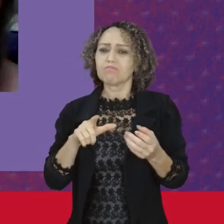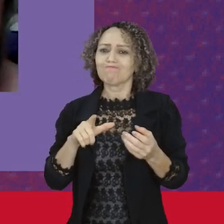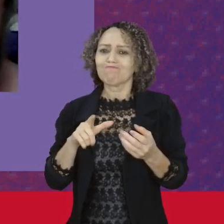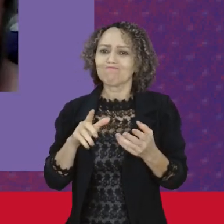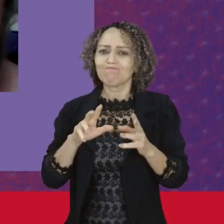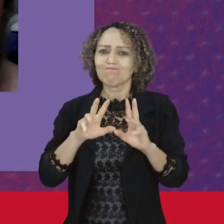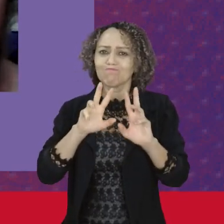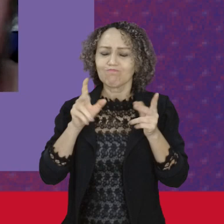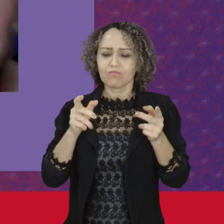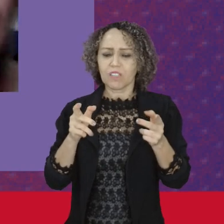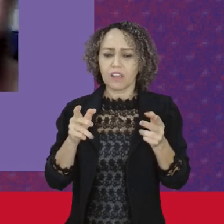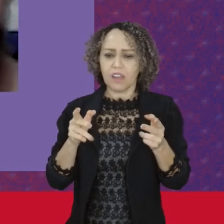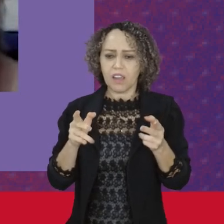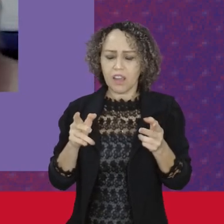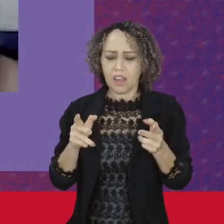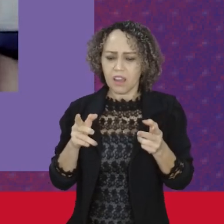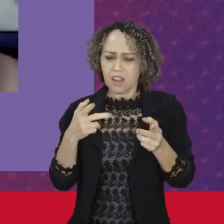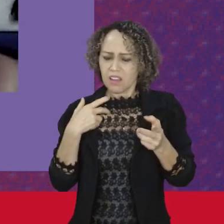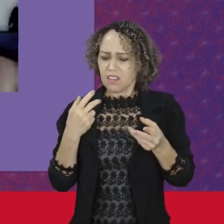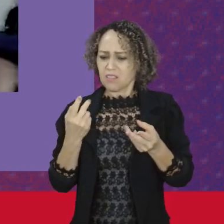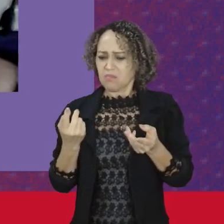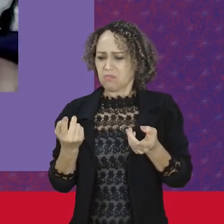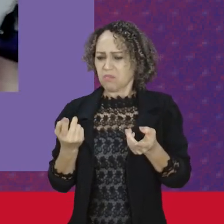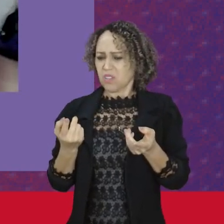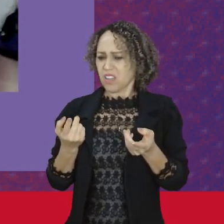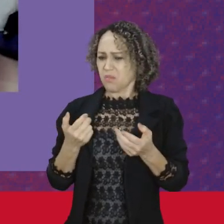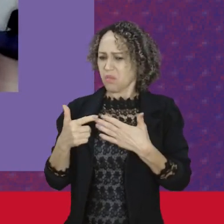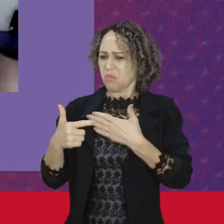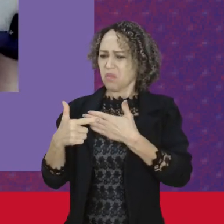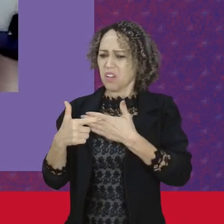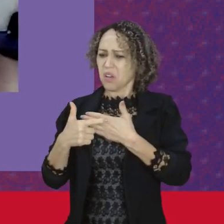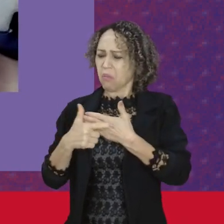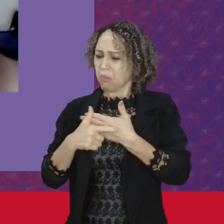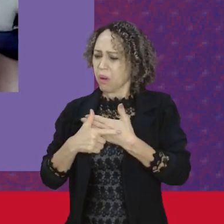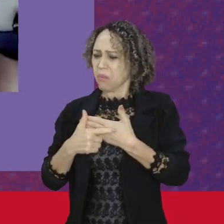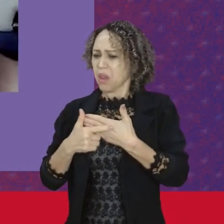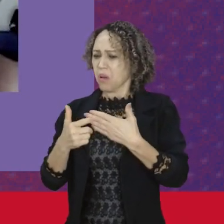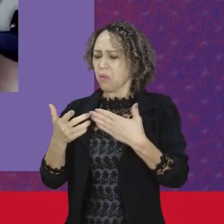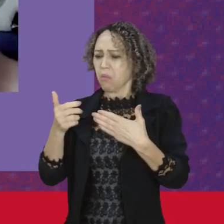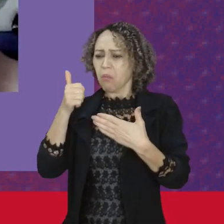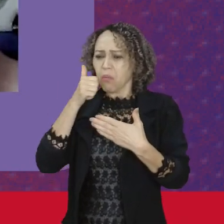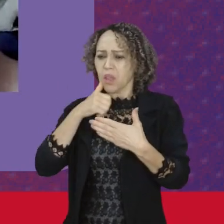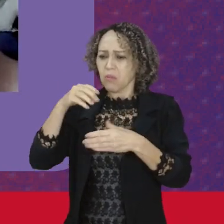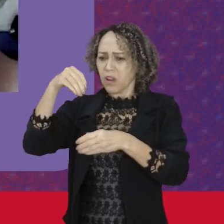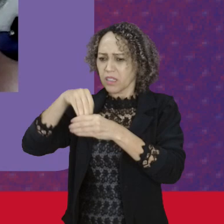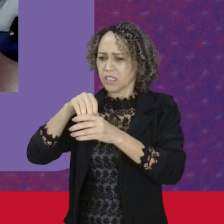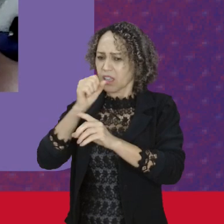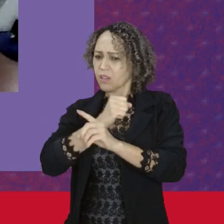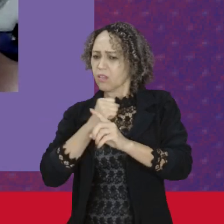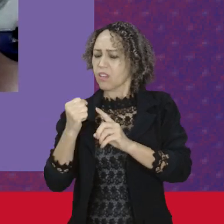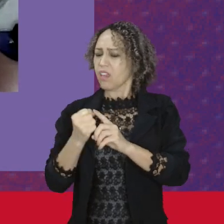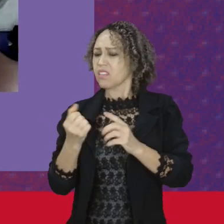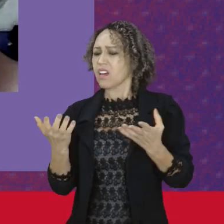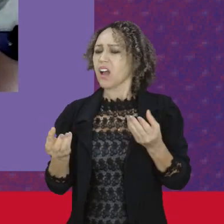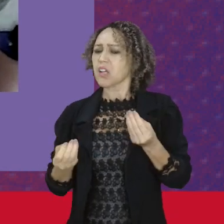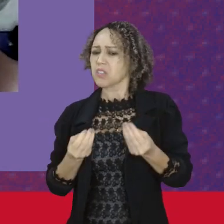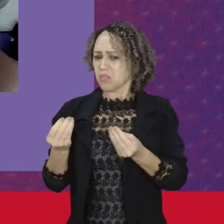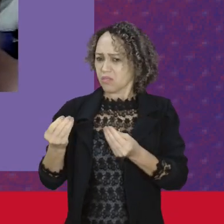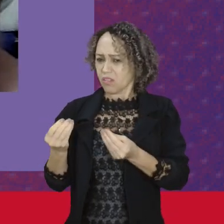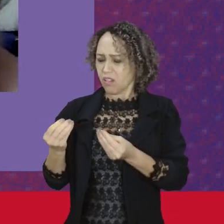questão contra a naturalização do papel da mulher, né? Então,